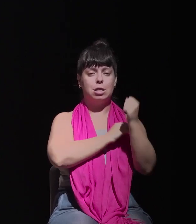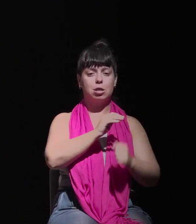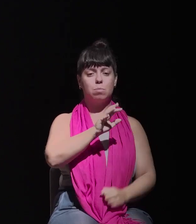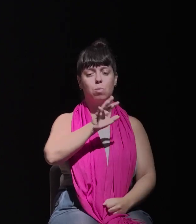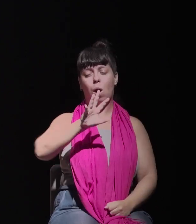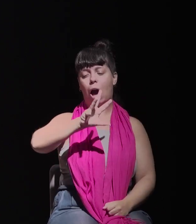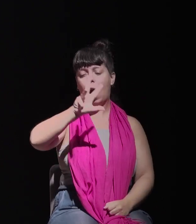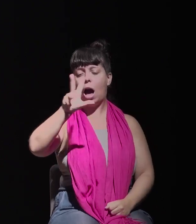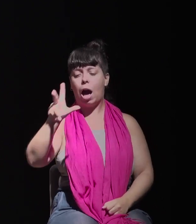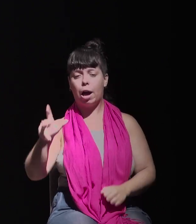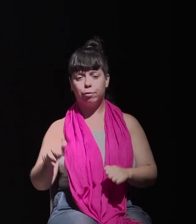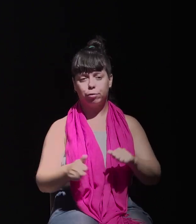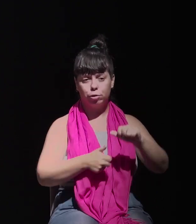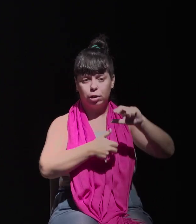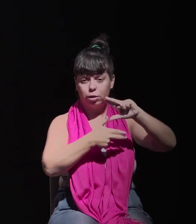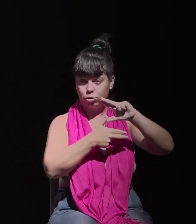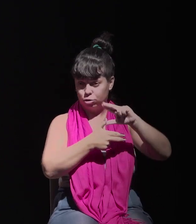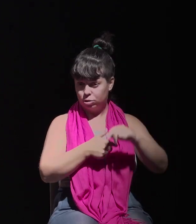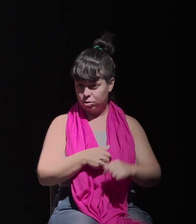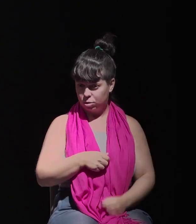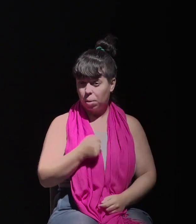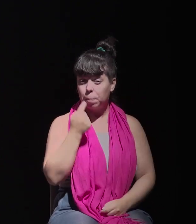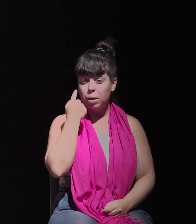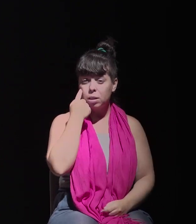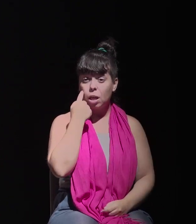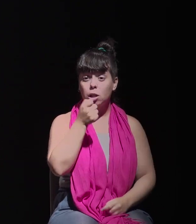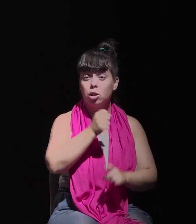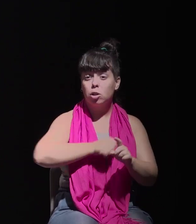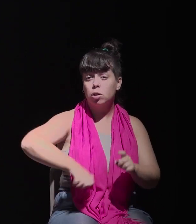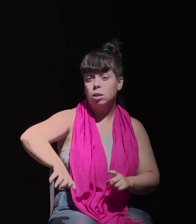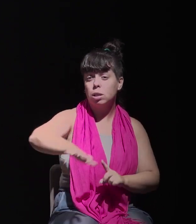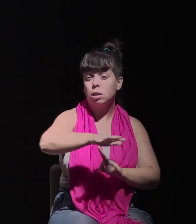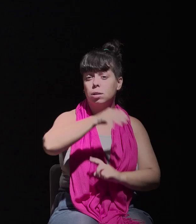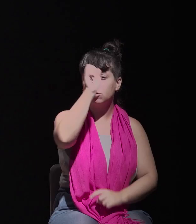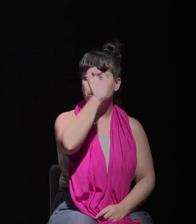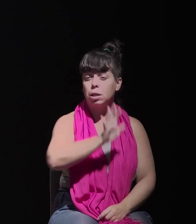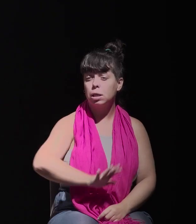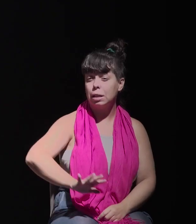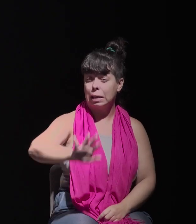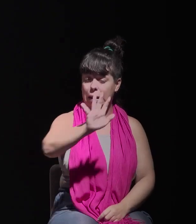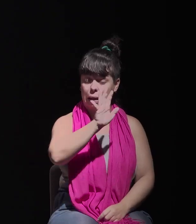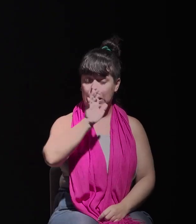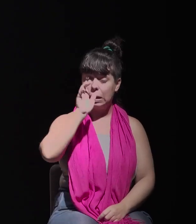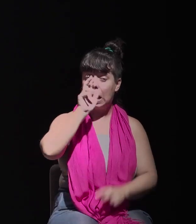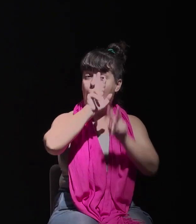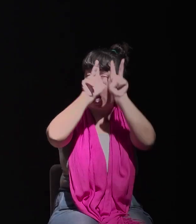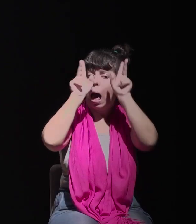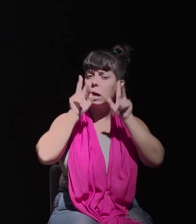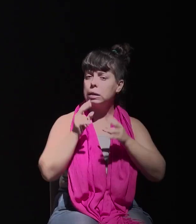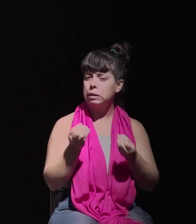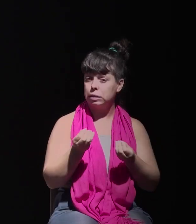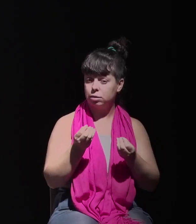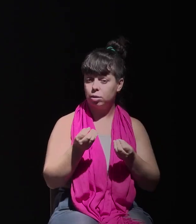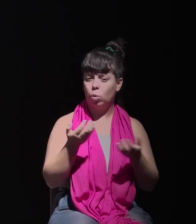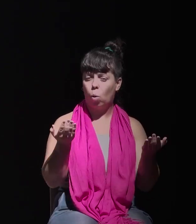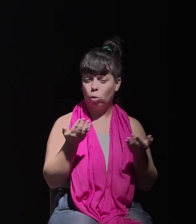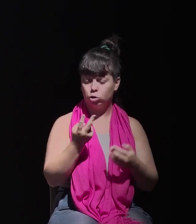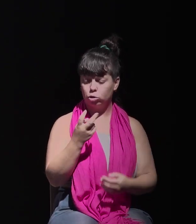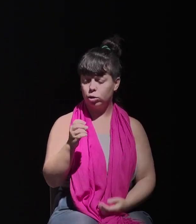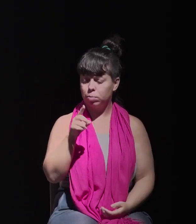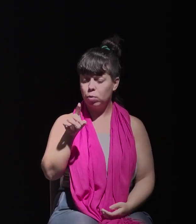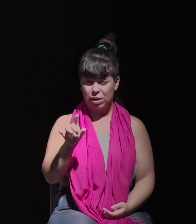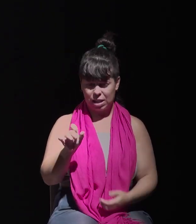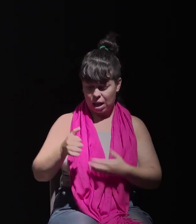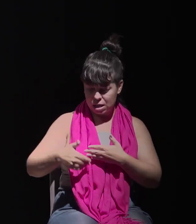entender como é que a sociedade brasileira lê a dimensão de raça. Então, muitos estudos que a gente lê hoje, nos anos 2010